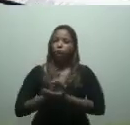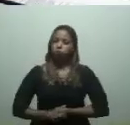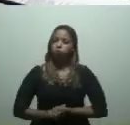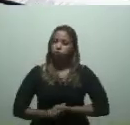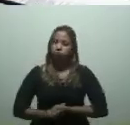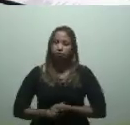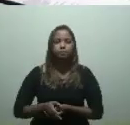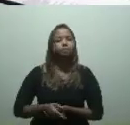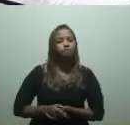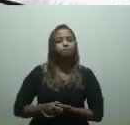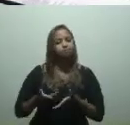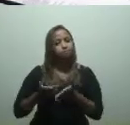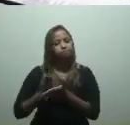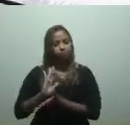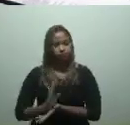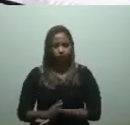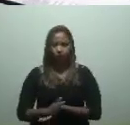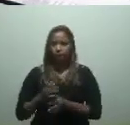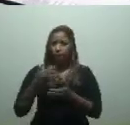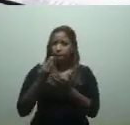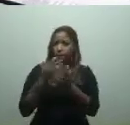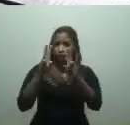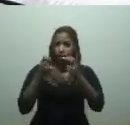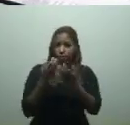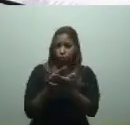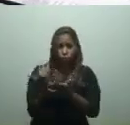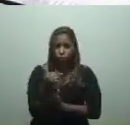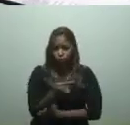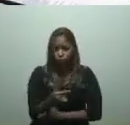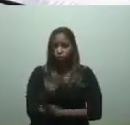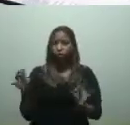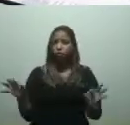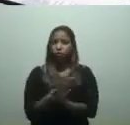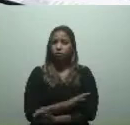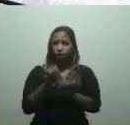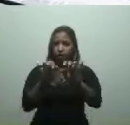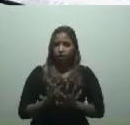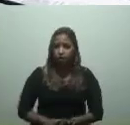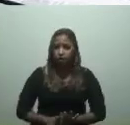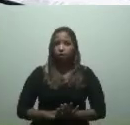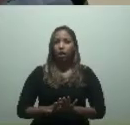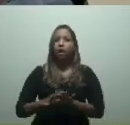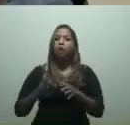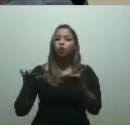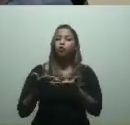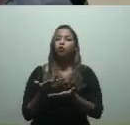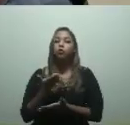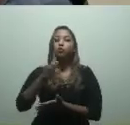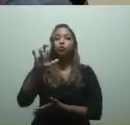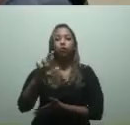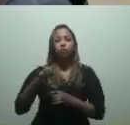Aprovado. Como não tem nenhuma matéria deliberada, duplo encerrado esta sessão e convoco outra para em 5 minutos.